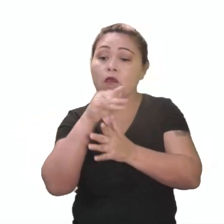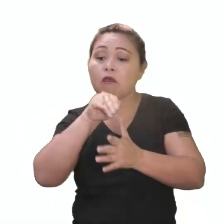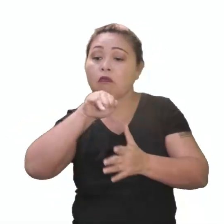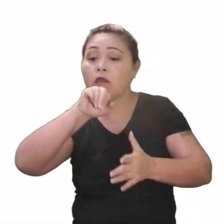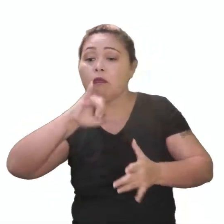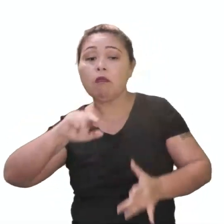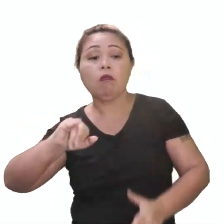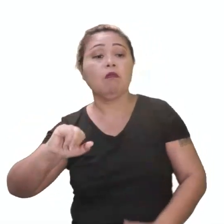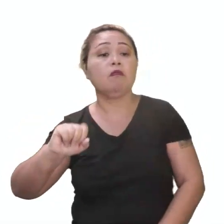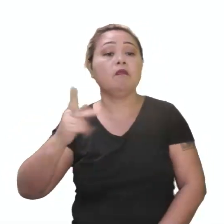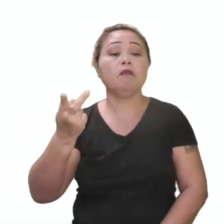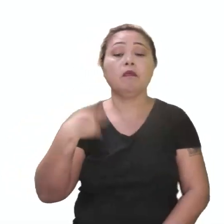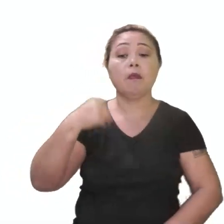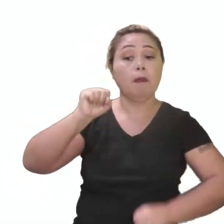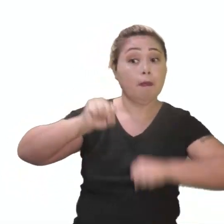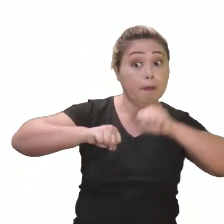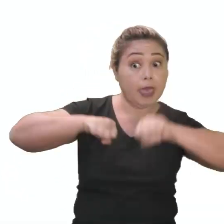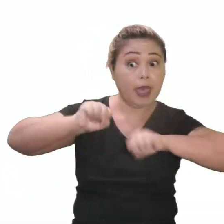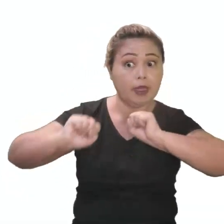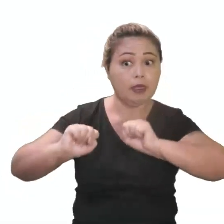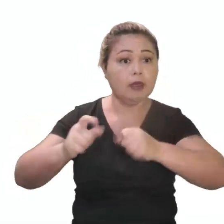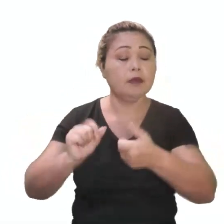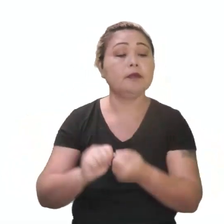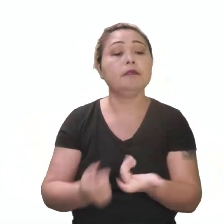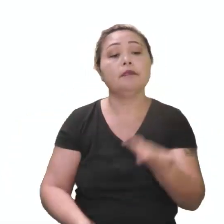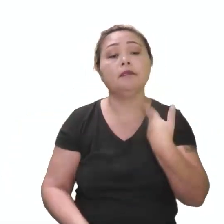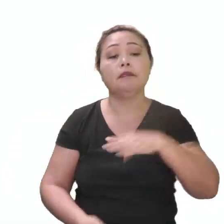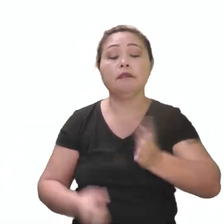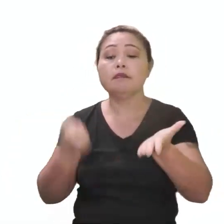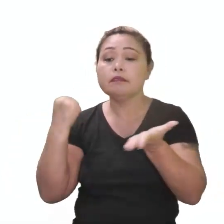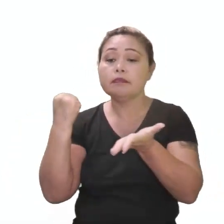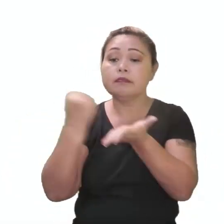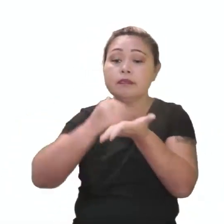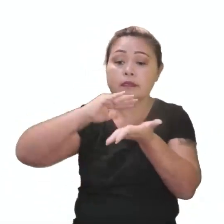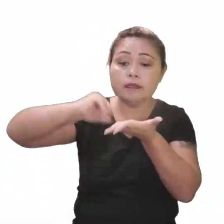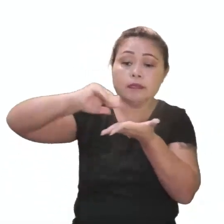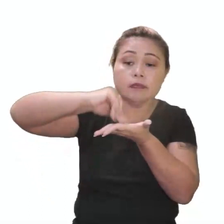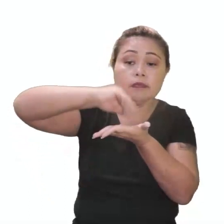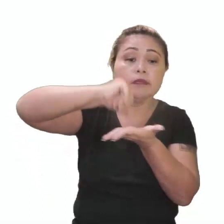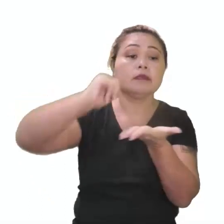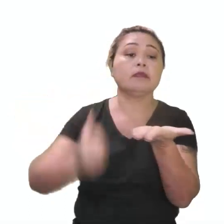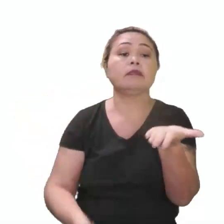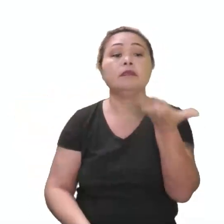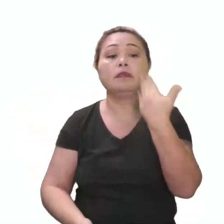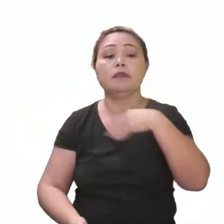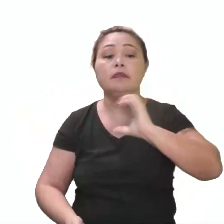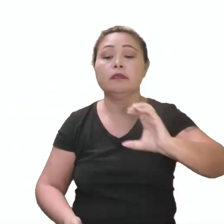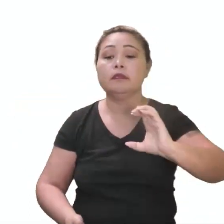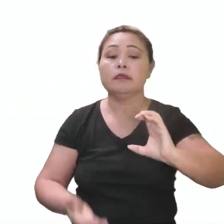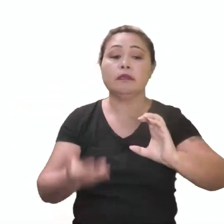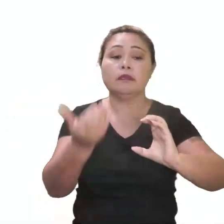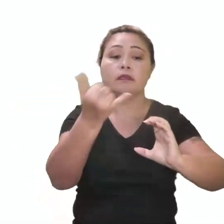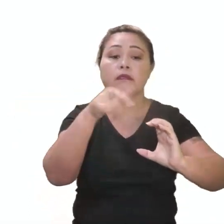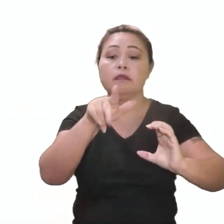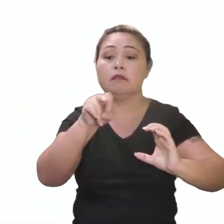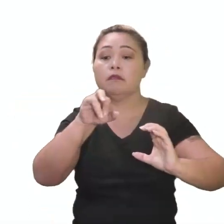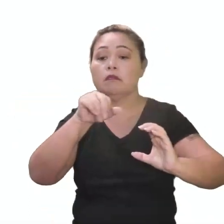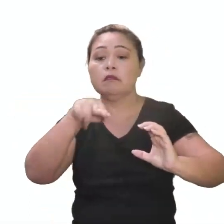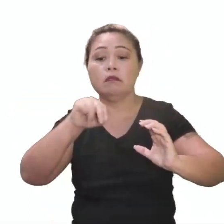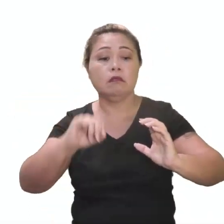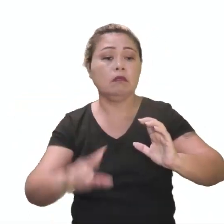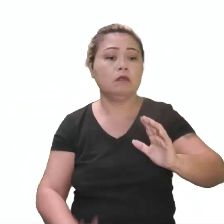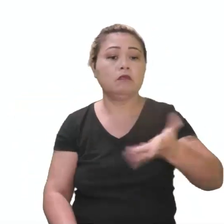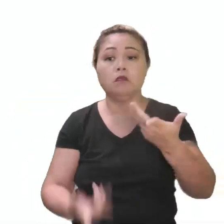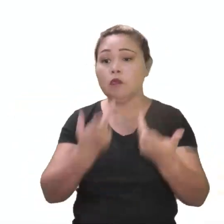desses fósseis. Letra A, pegadas. Letra B, registro fóssil. Letra C,